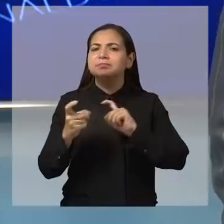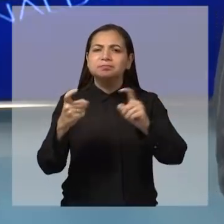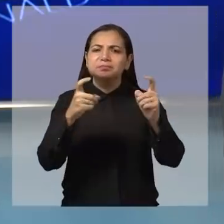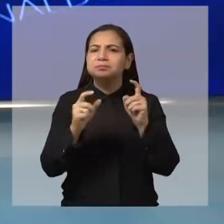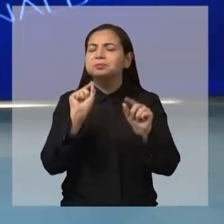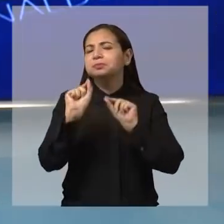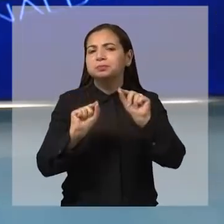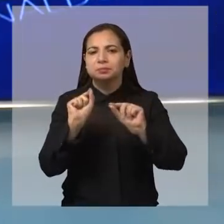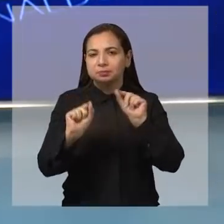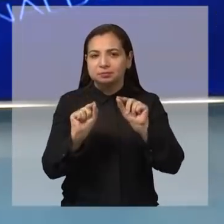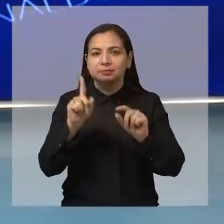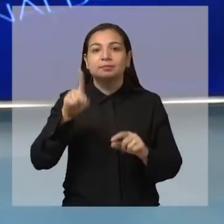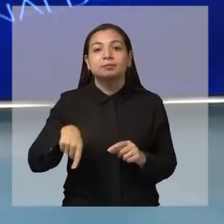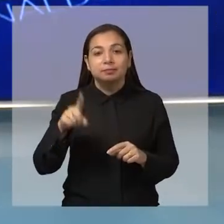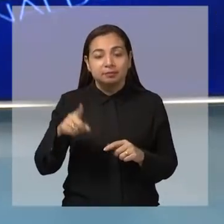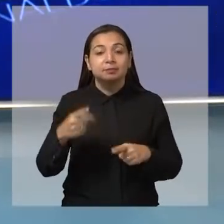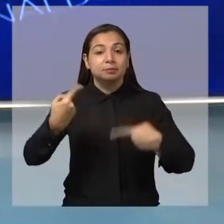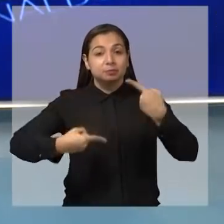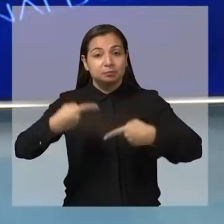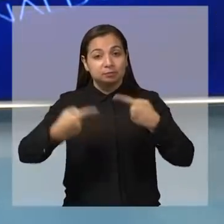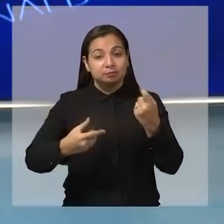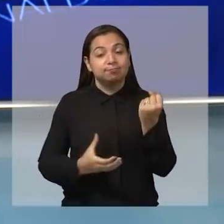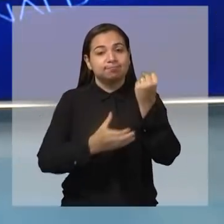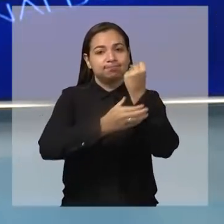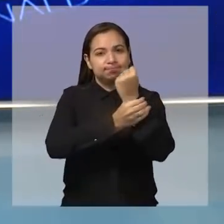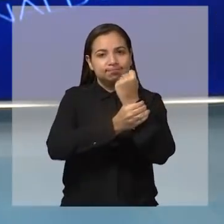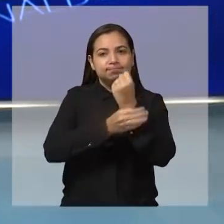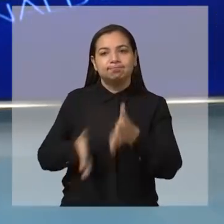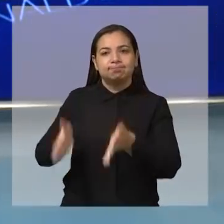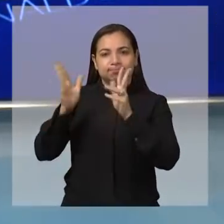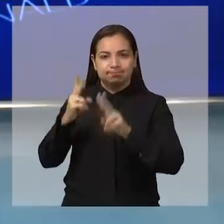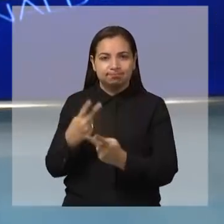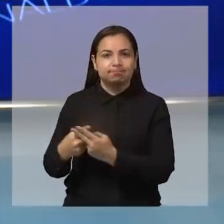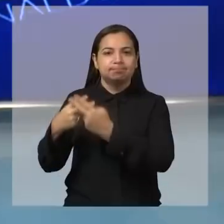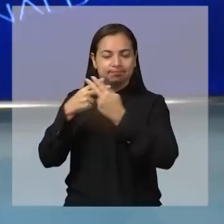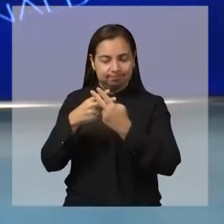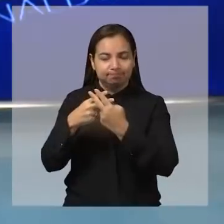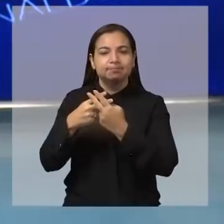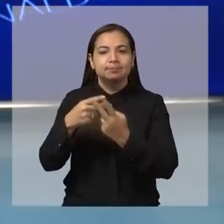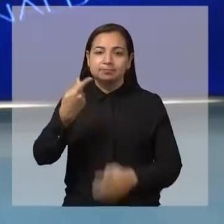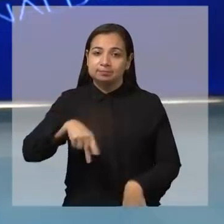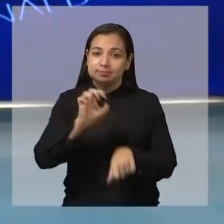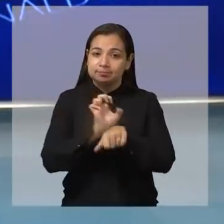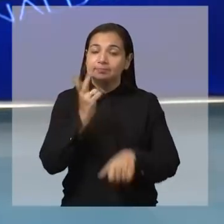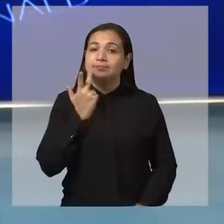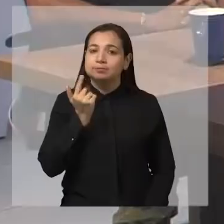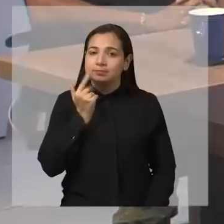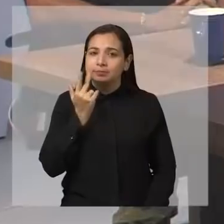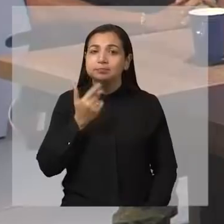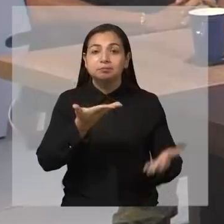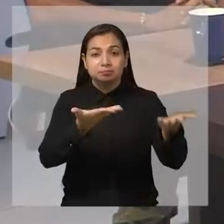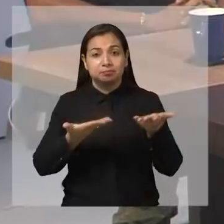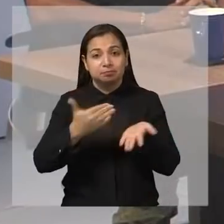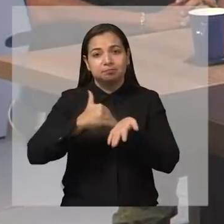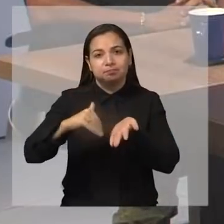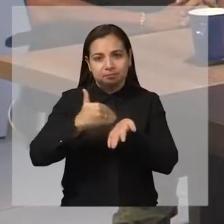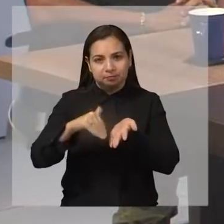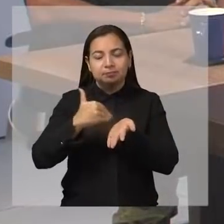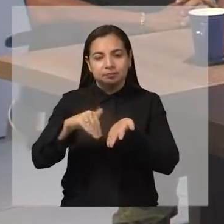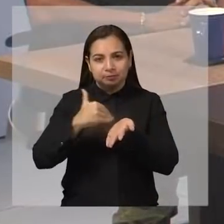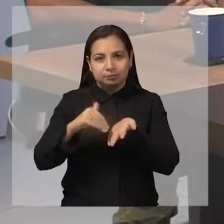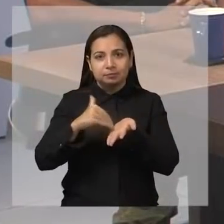hoje a política de segurança penitenciária no estado do Ceará, com a participação do secretário